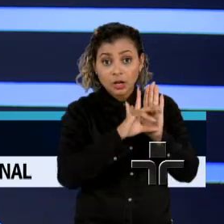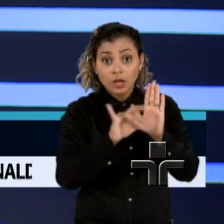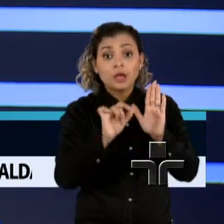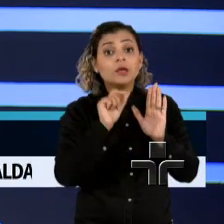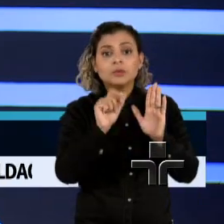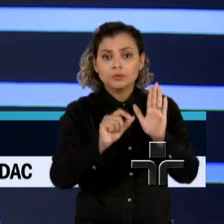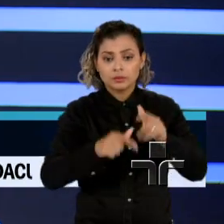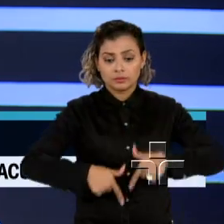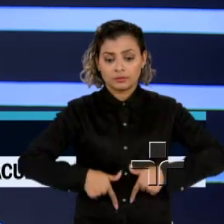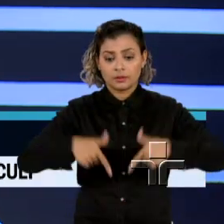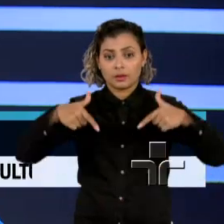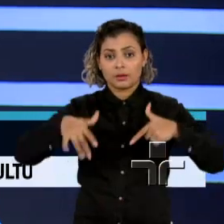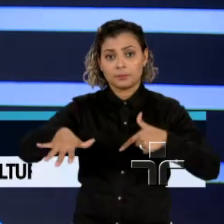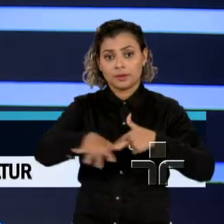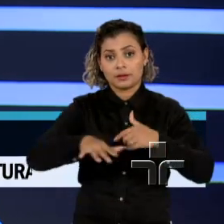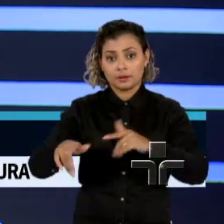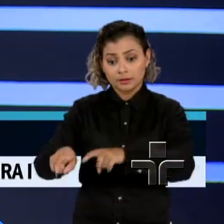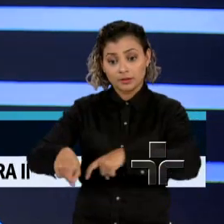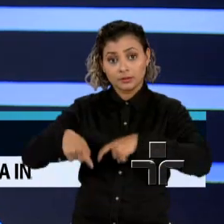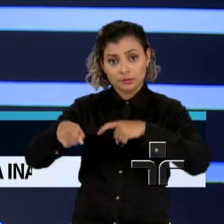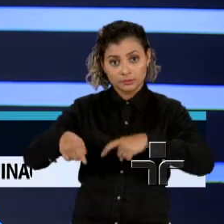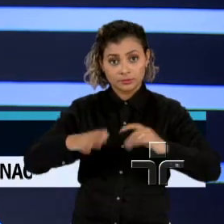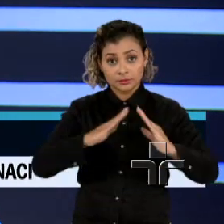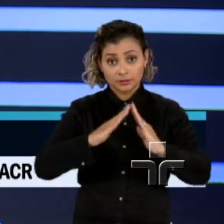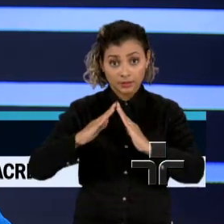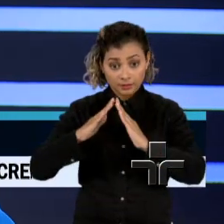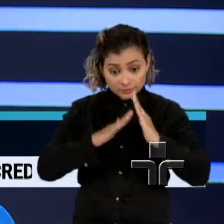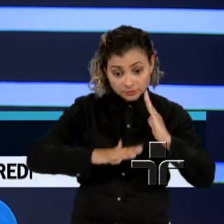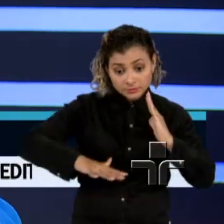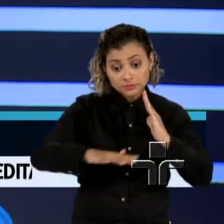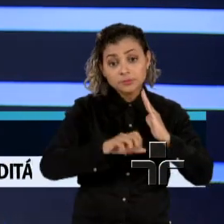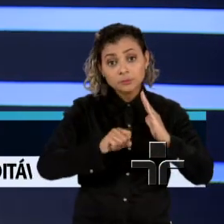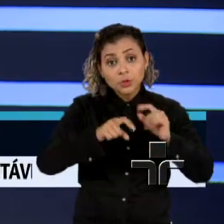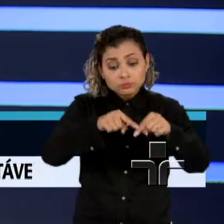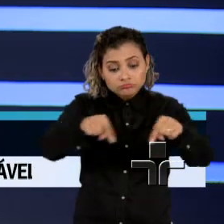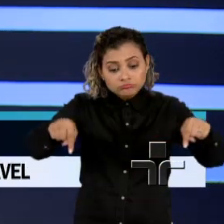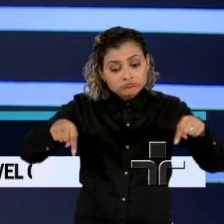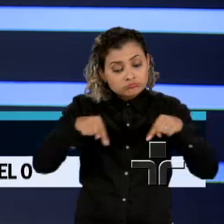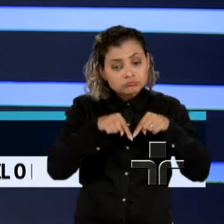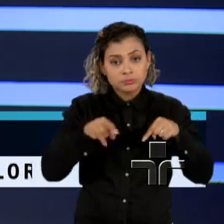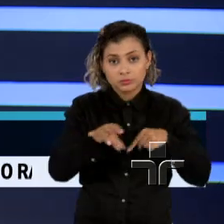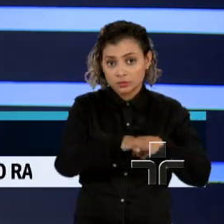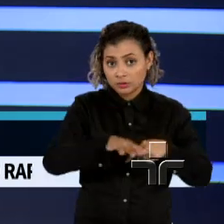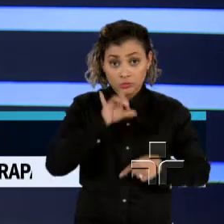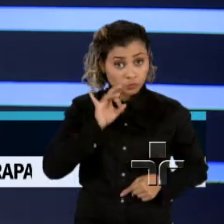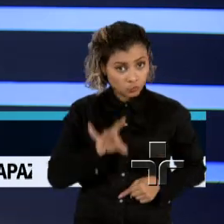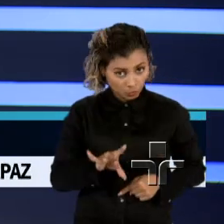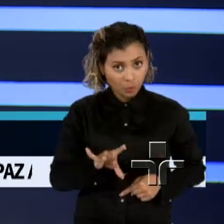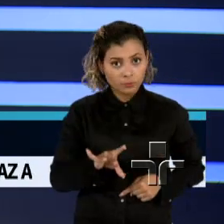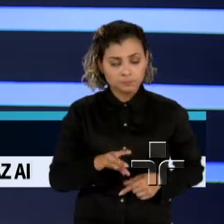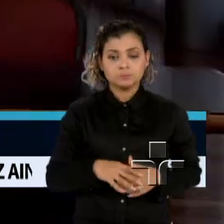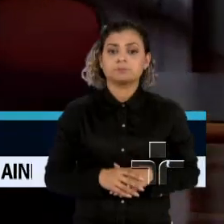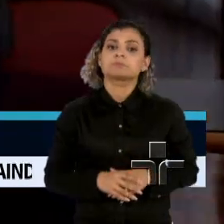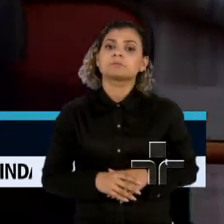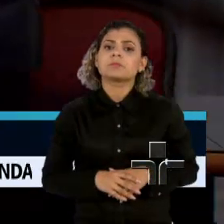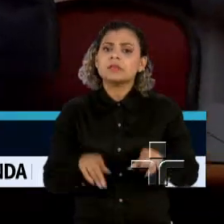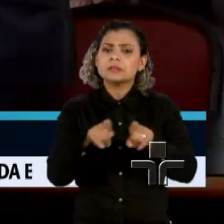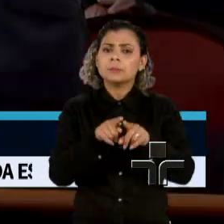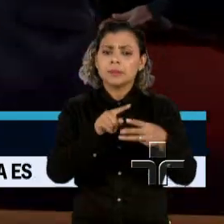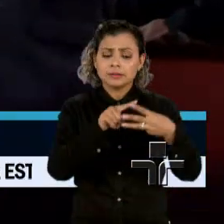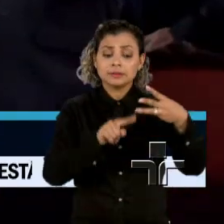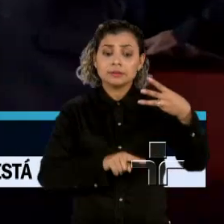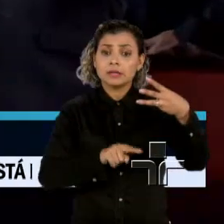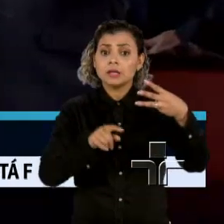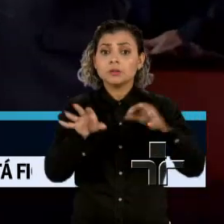a posse de armas no campo. A partir de agora, moradores rurais podem andar armados em toda a extensão do imóvel. Outros 3